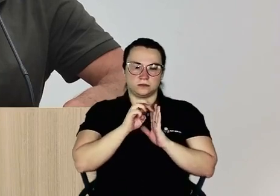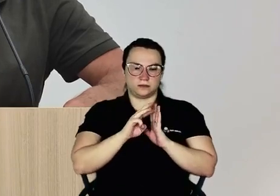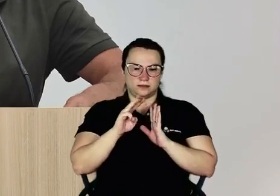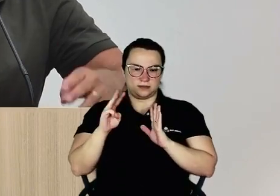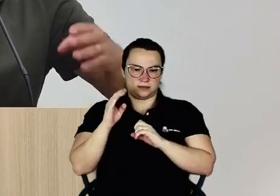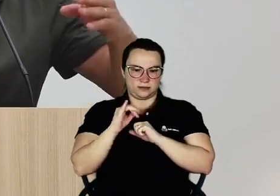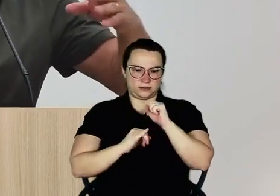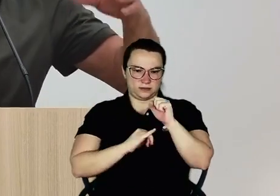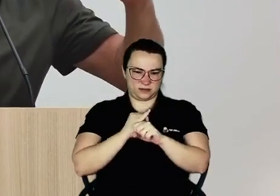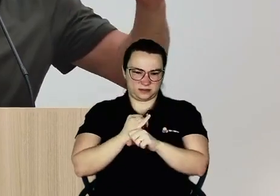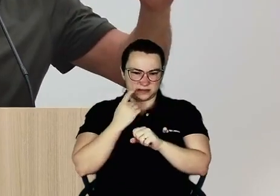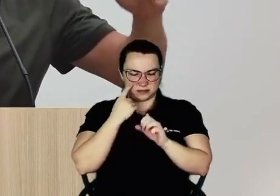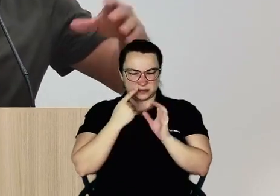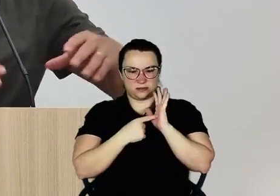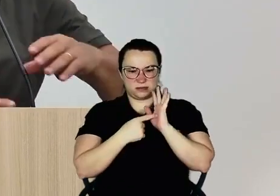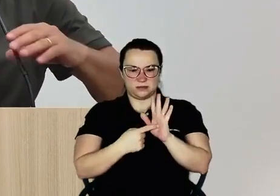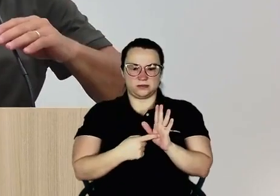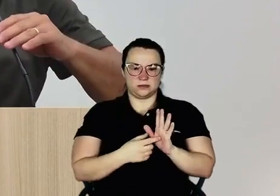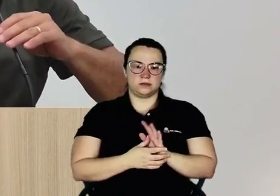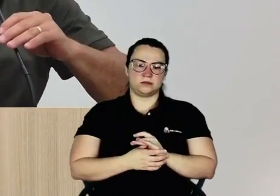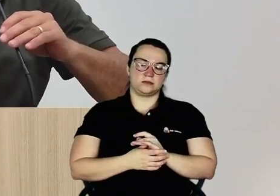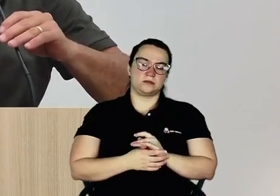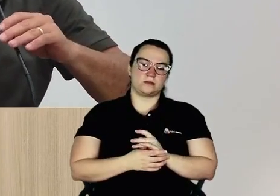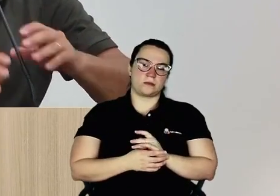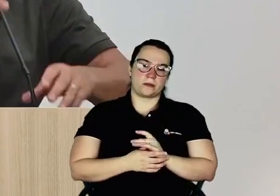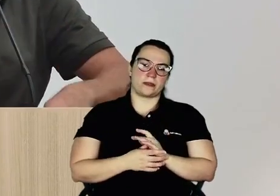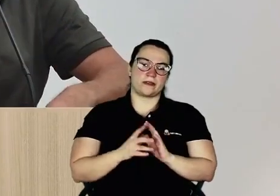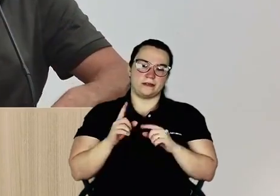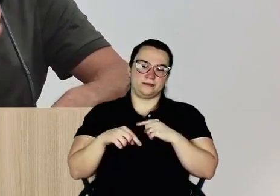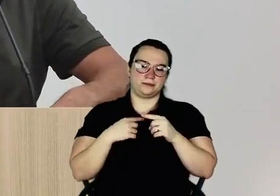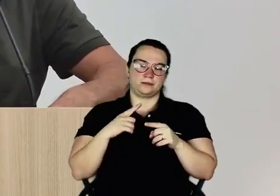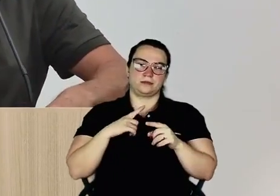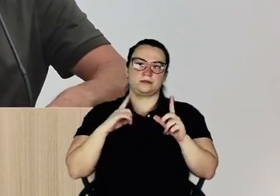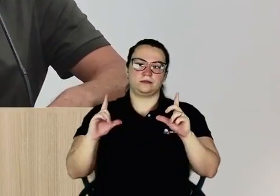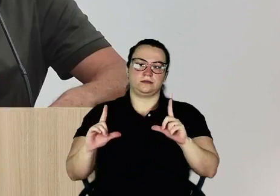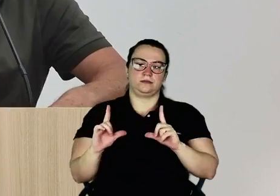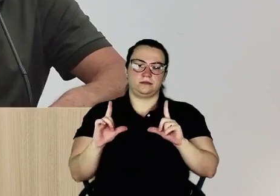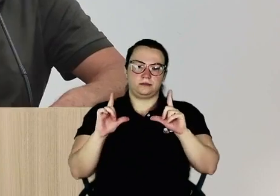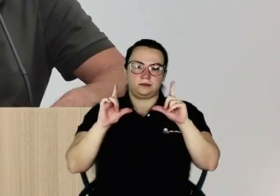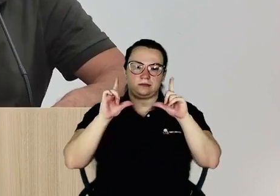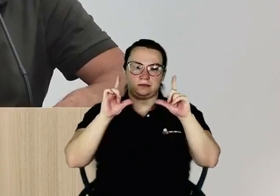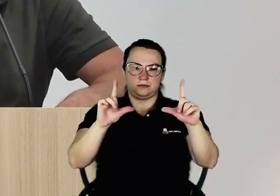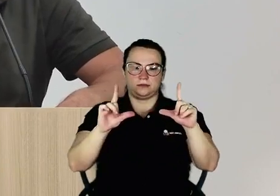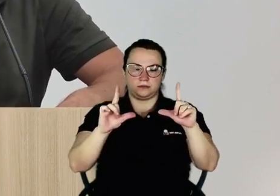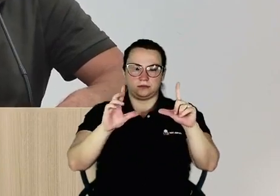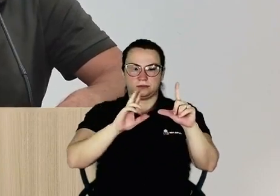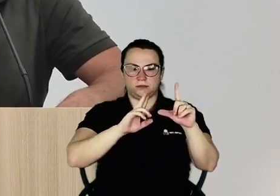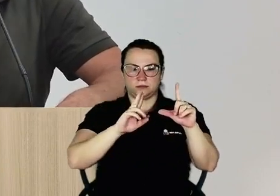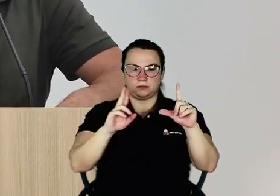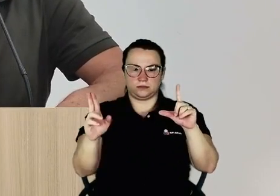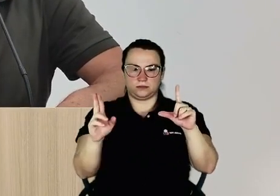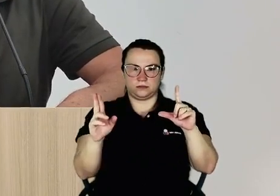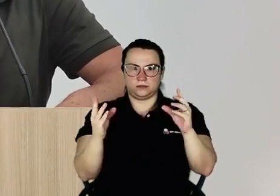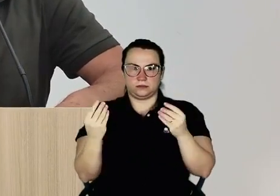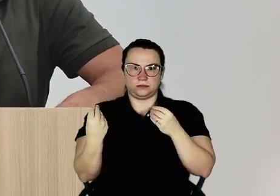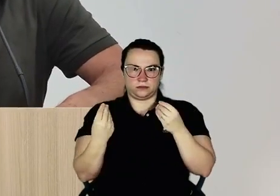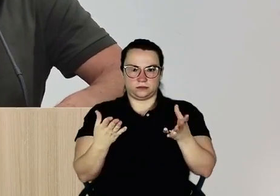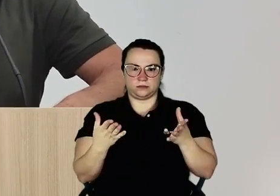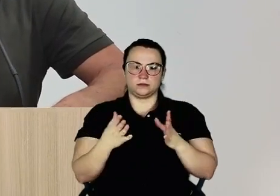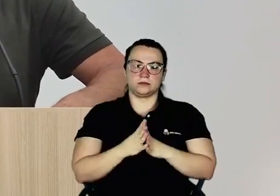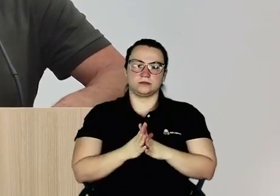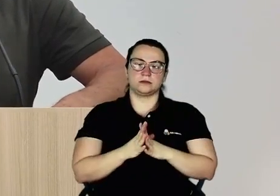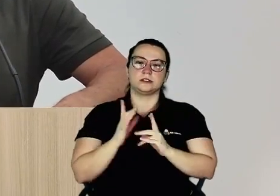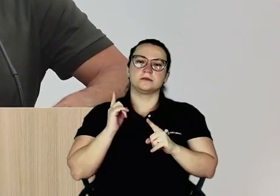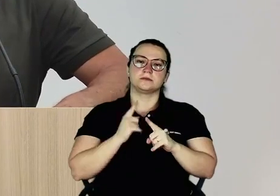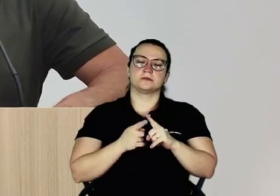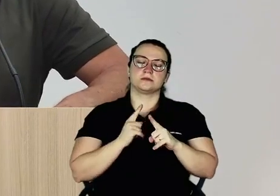e a sua propriedade depois vai receber uma placa lá com denominada com o nome da tua propriedade. E por que que eles estão fazendo